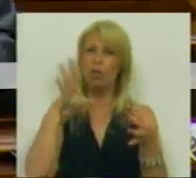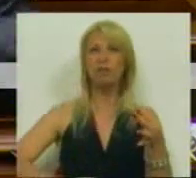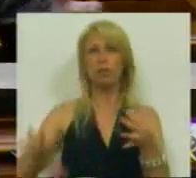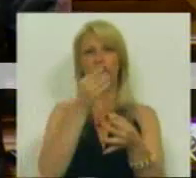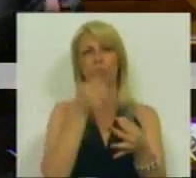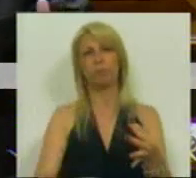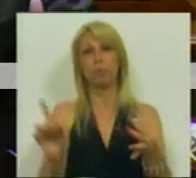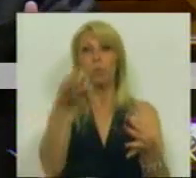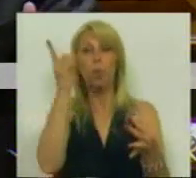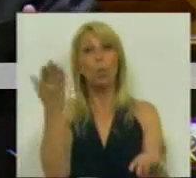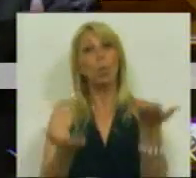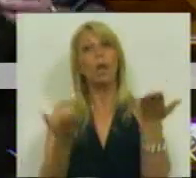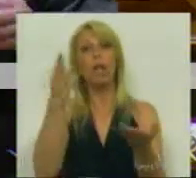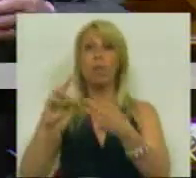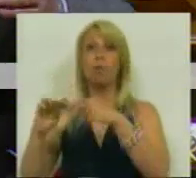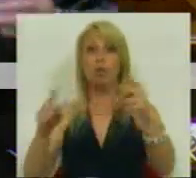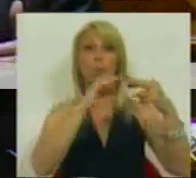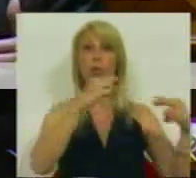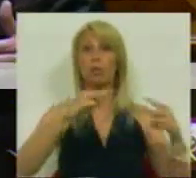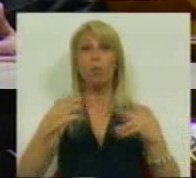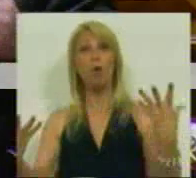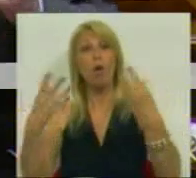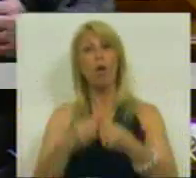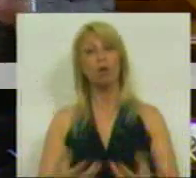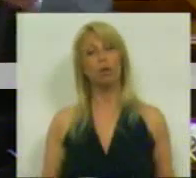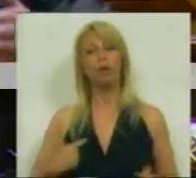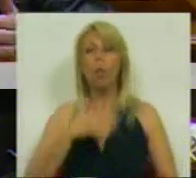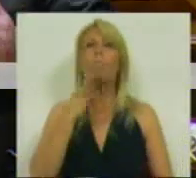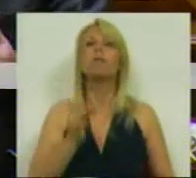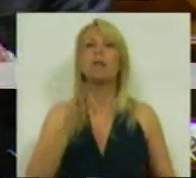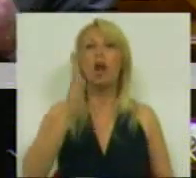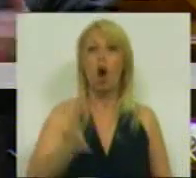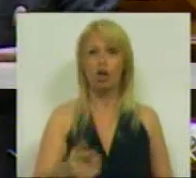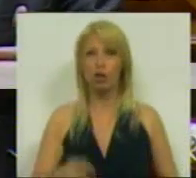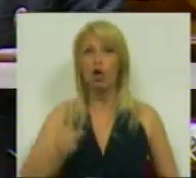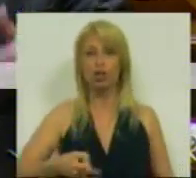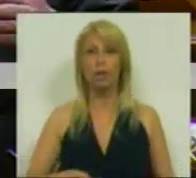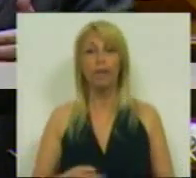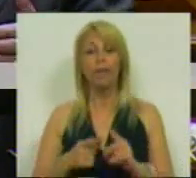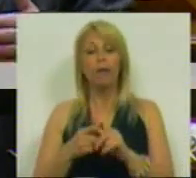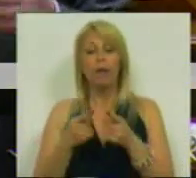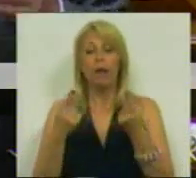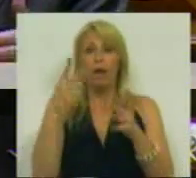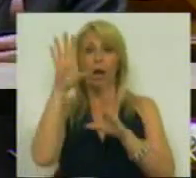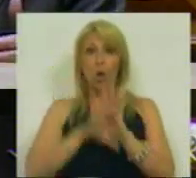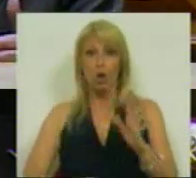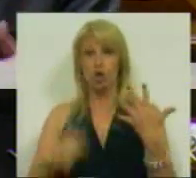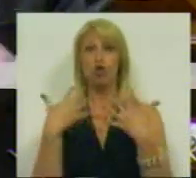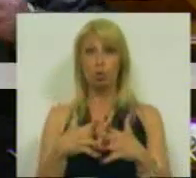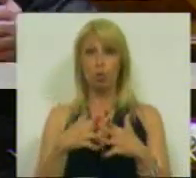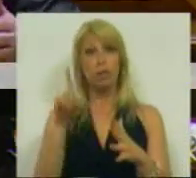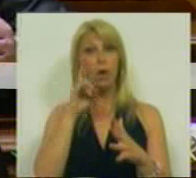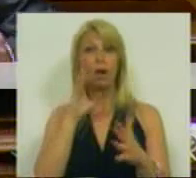equilíbrio intermunicipal. E, portanto, o que se precisaria era de adequadas condições de reestruturação, com garantias, é